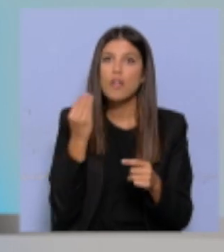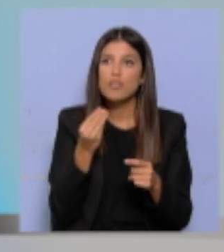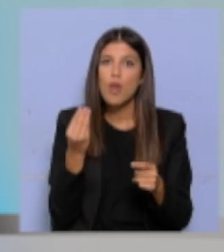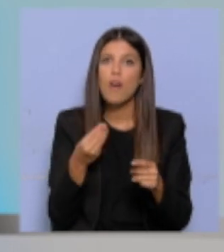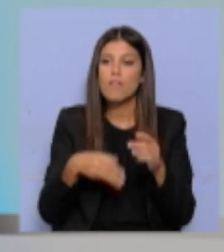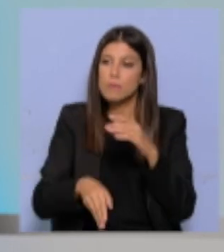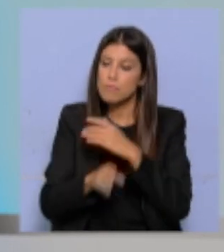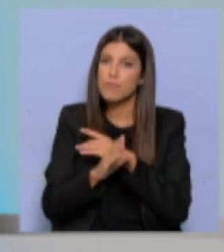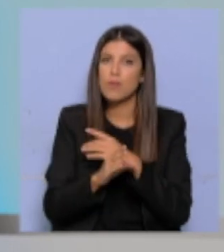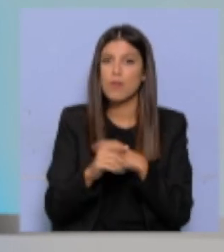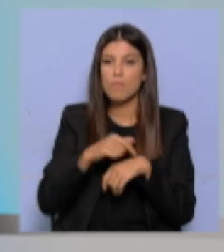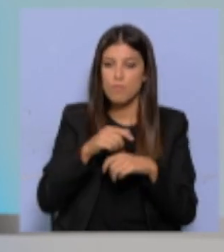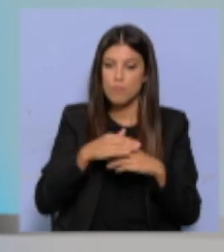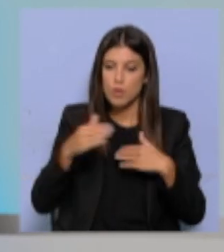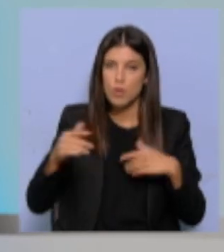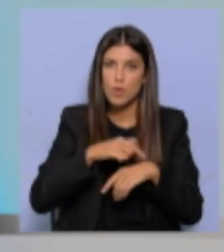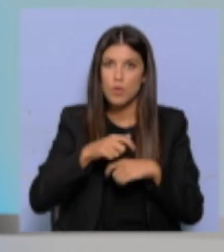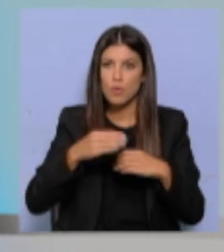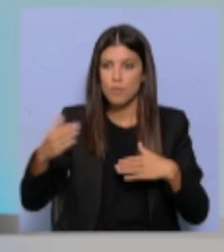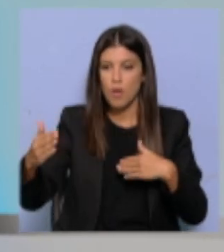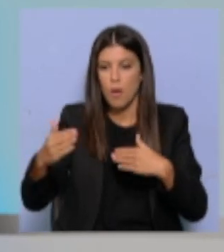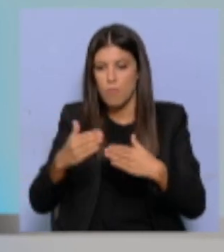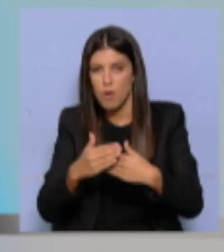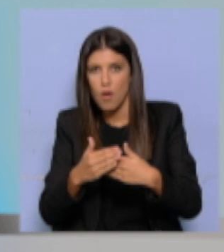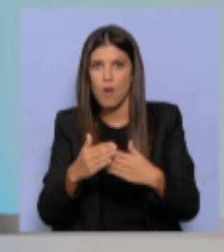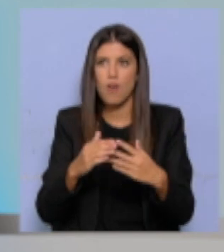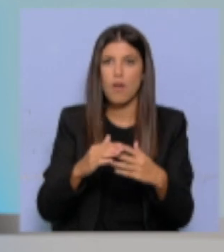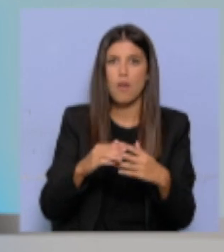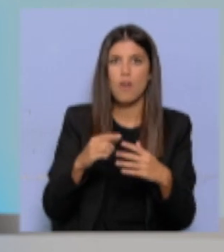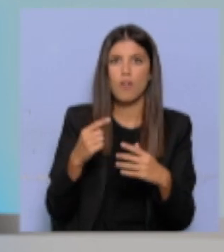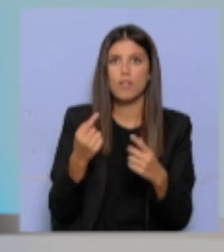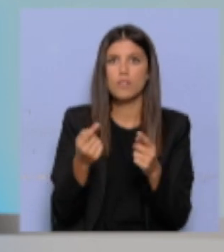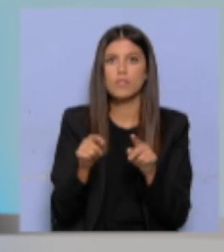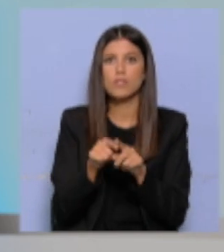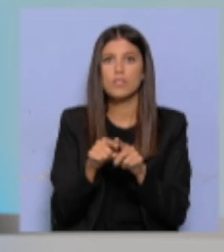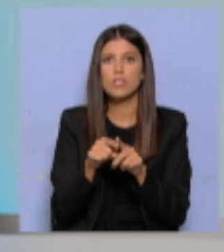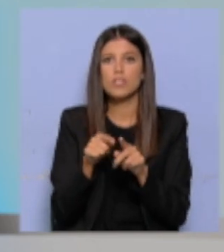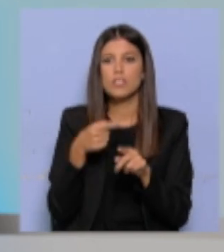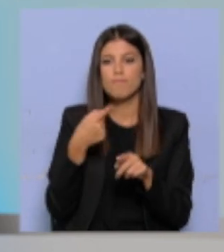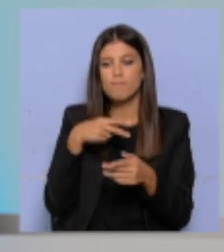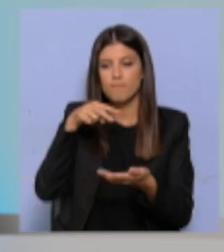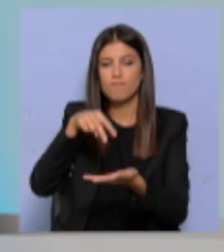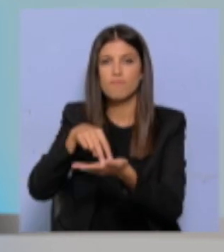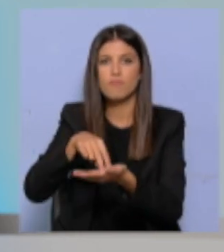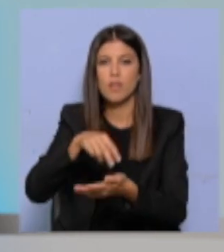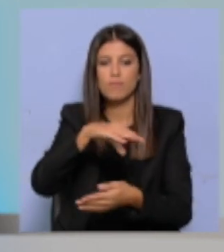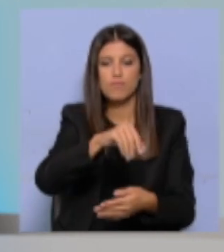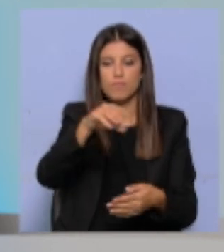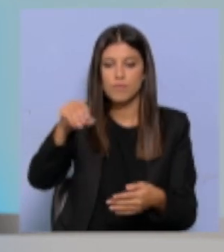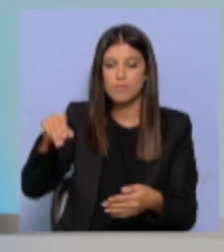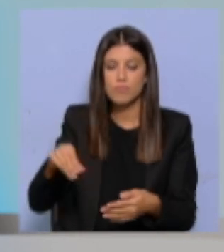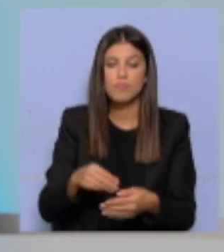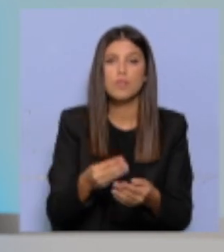Há uma, digamos, democratização da presença na missão. E isto como é que tem sido